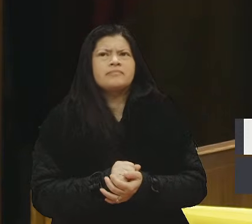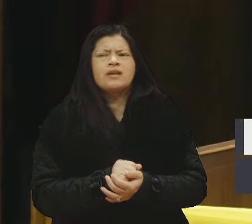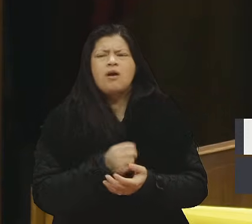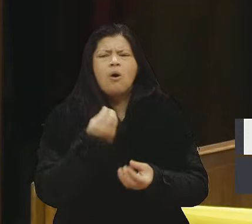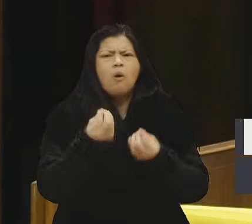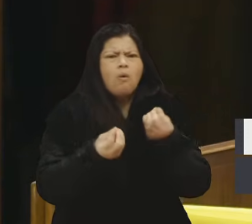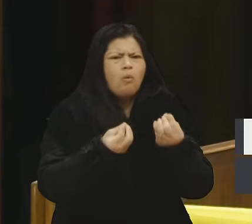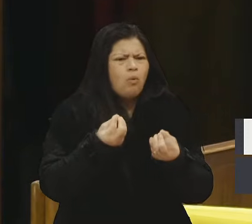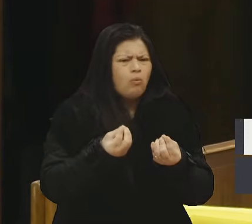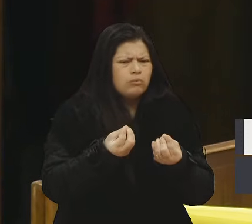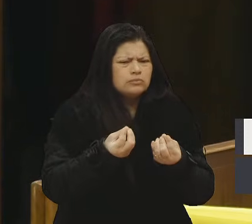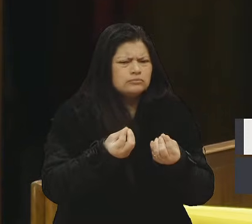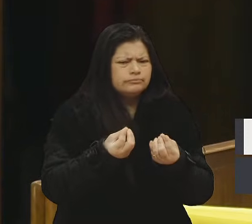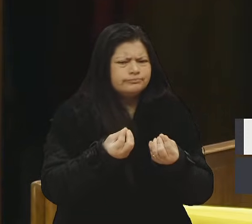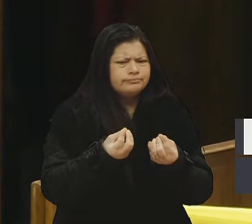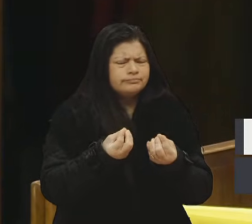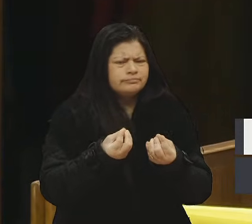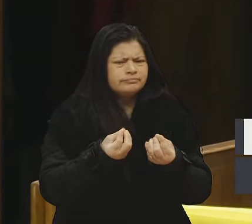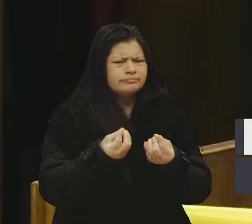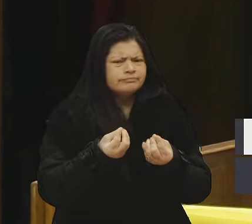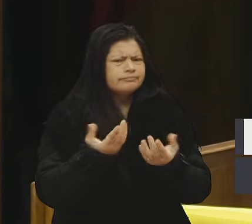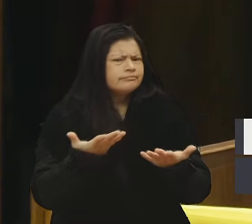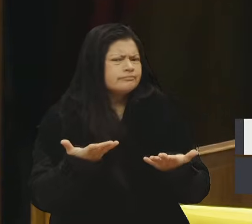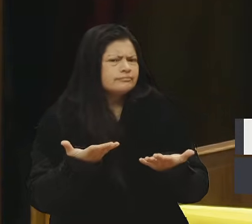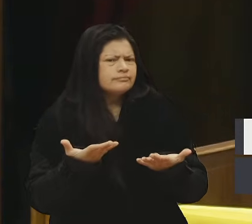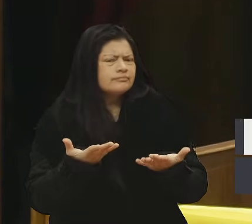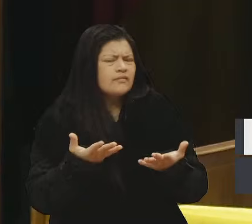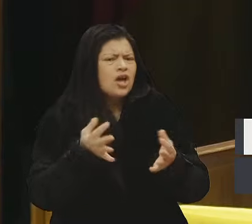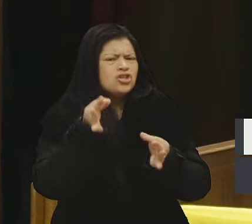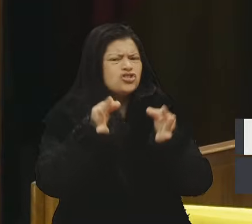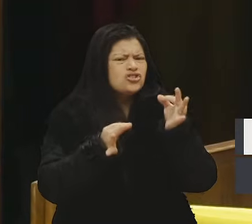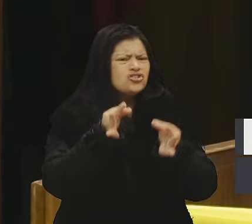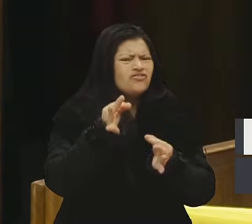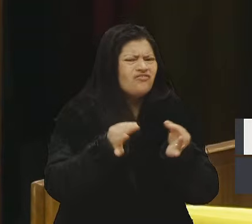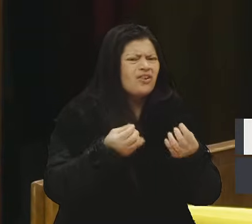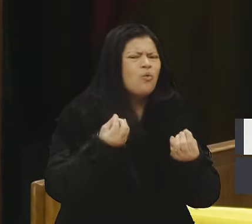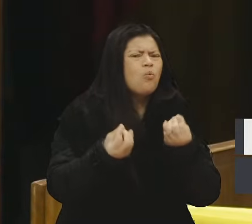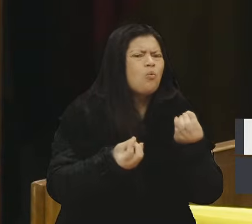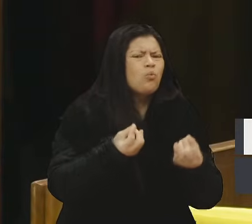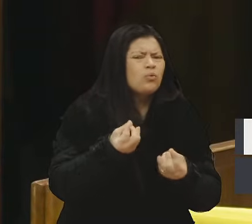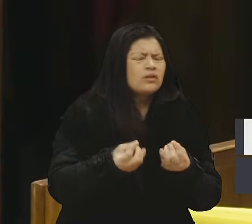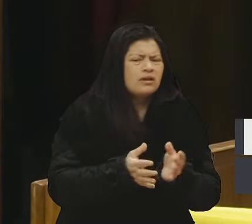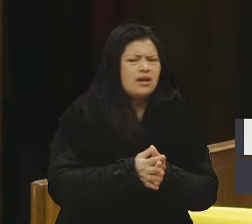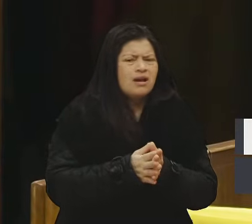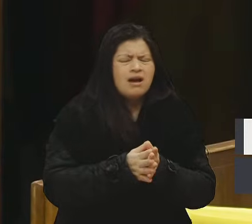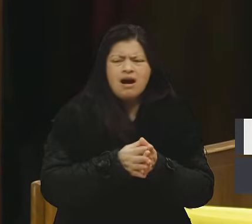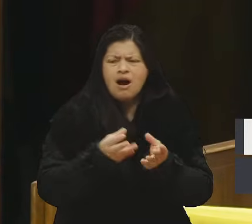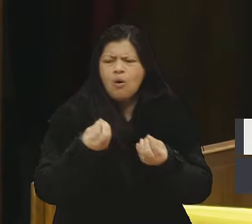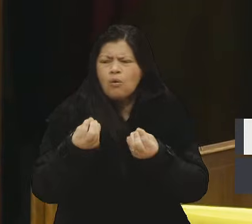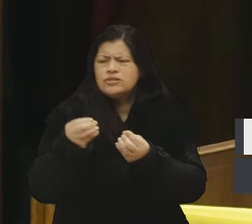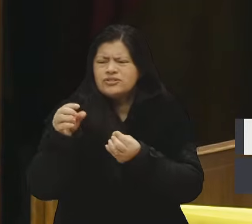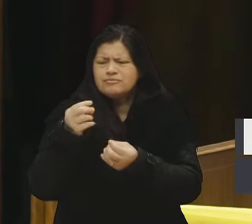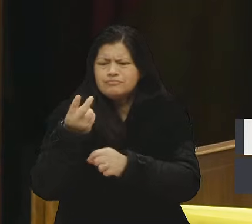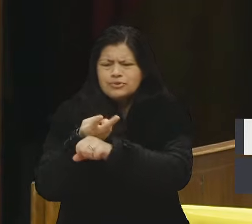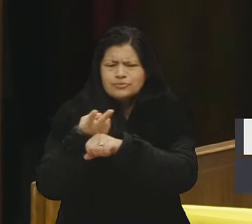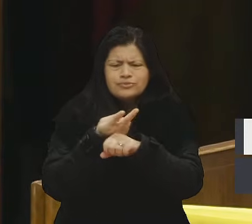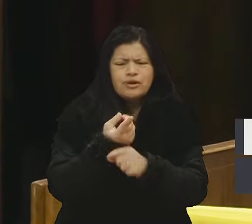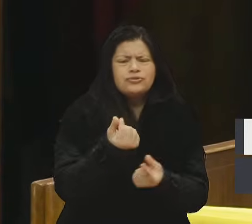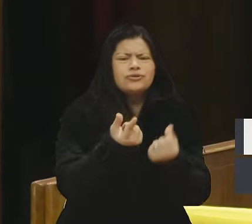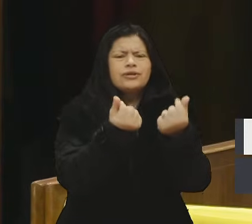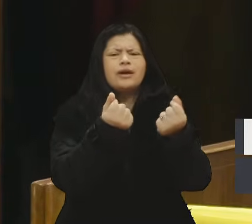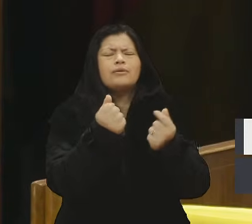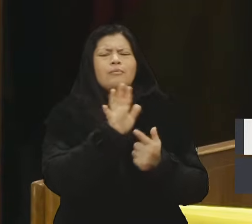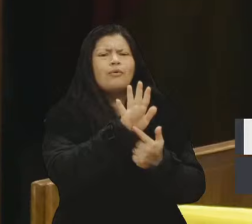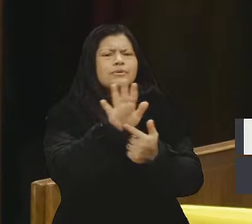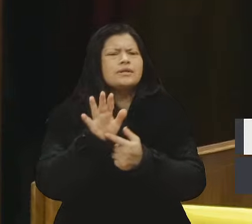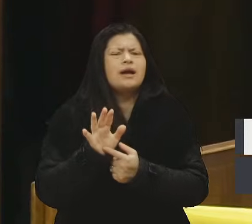pau tamanha eles tentarem se justificar para dizer de onde que vai sair o dinheiro e dizer o seguinte: destaca-se que antes